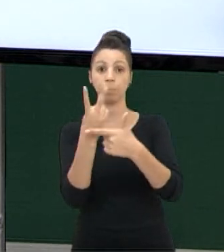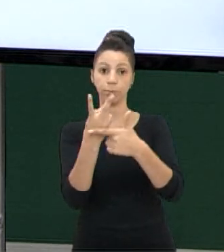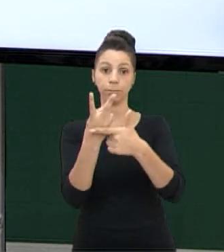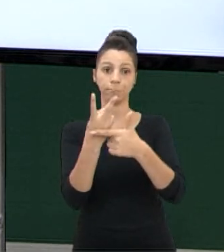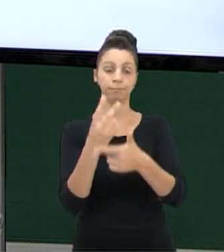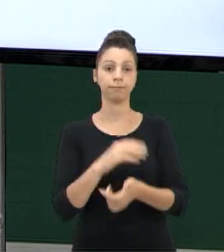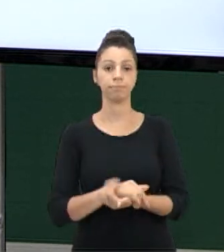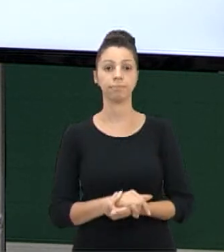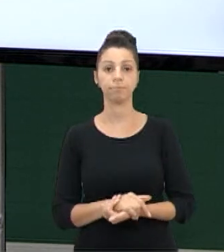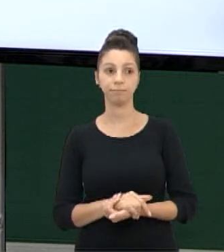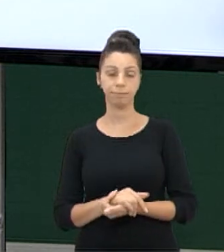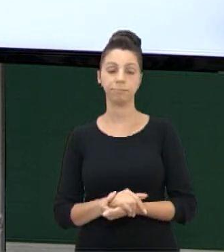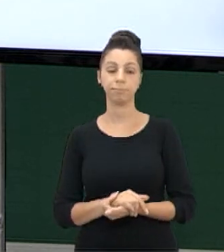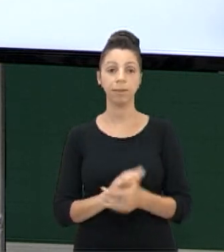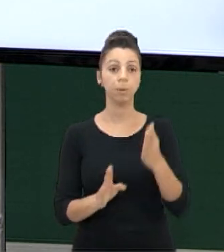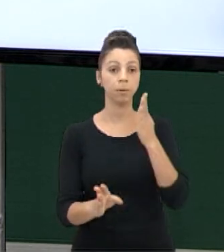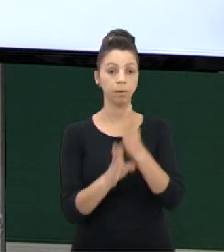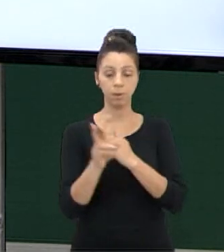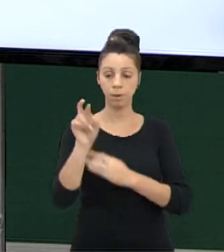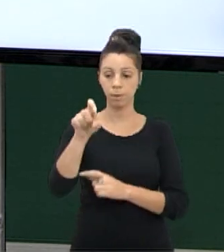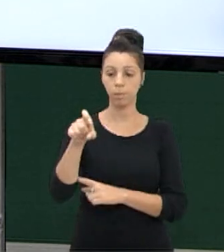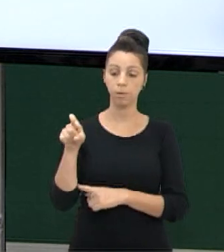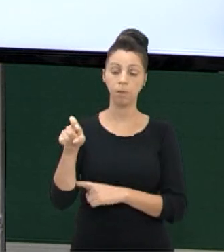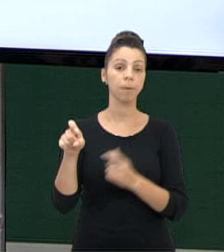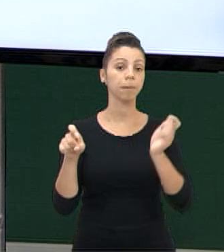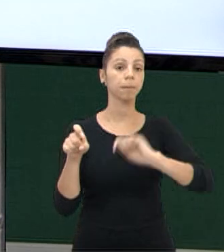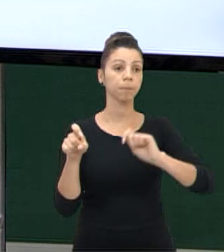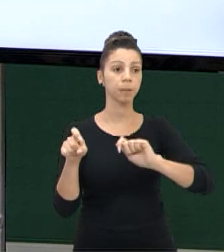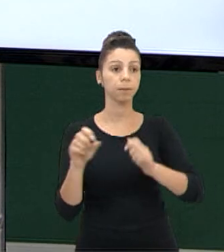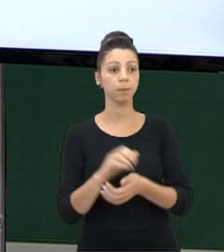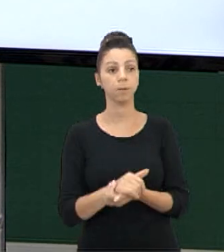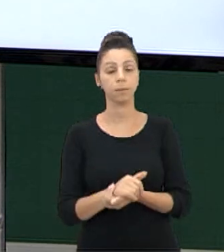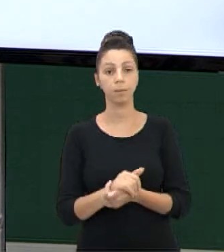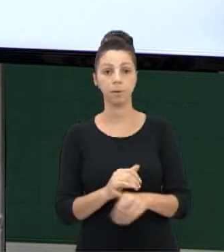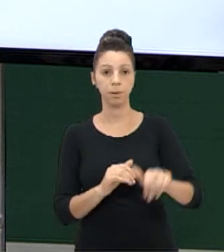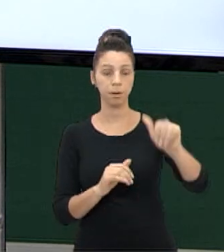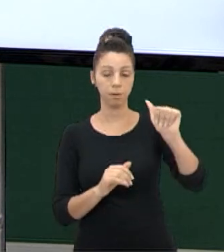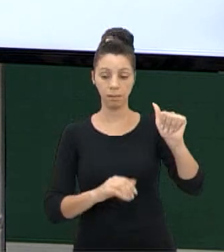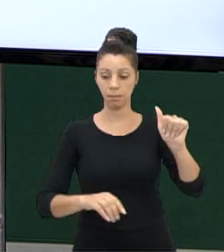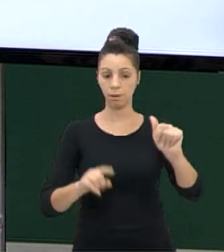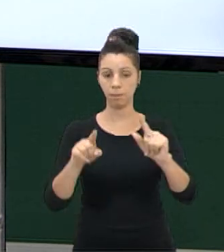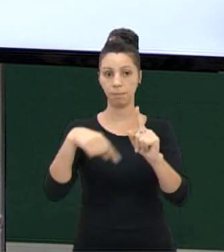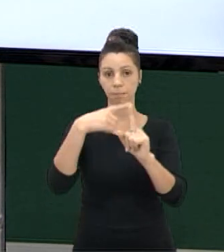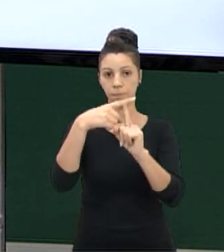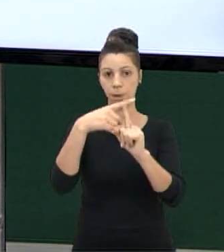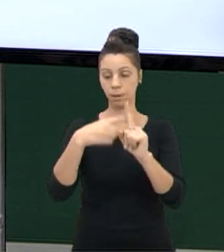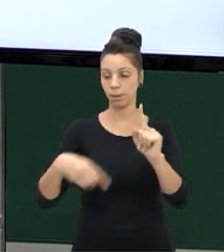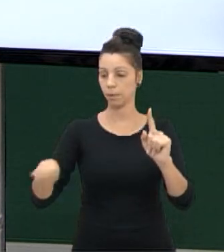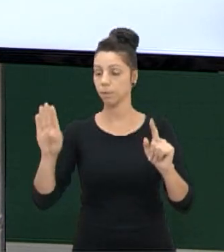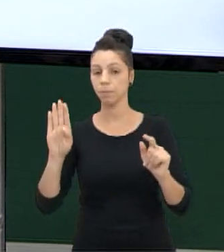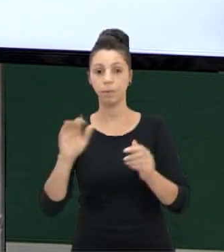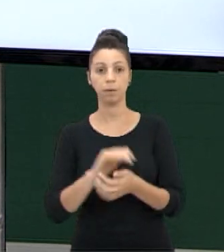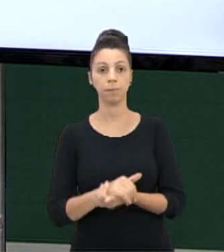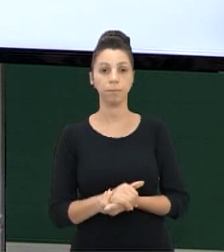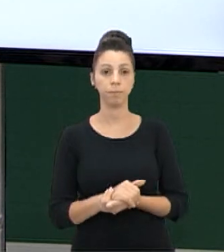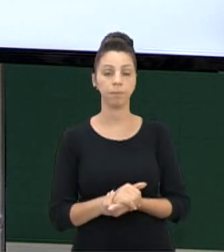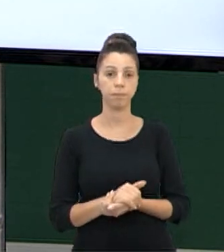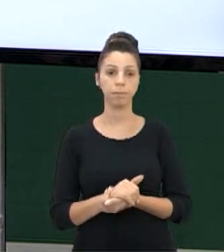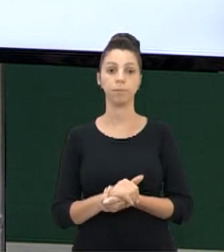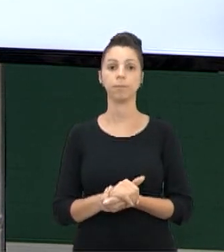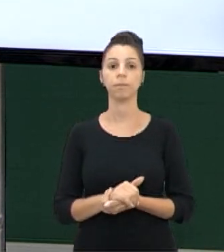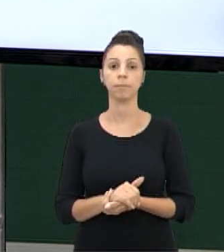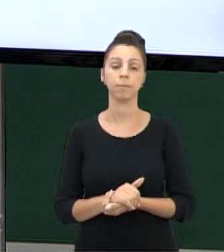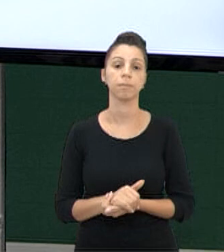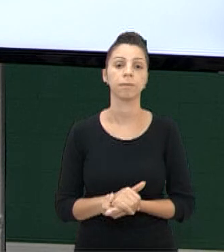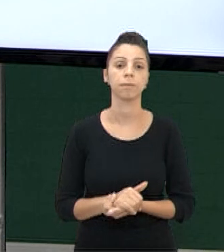entender. Para achar x, eu preciso ter A mais B. E A mais B nada mais é do que fazer aquela